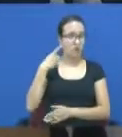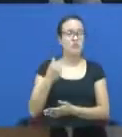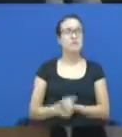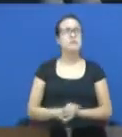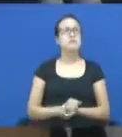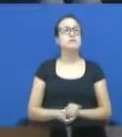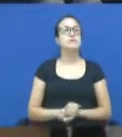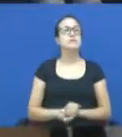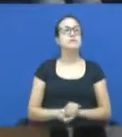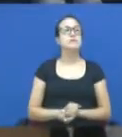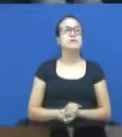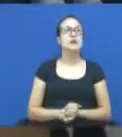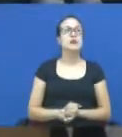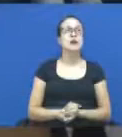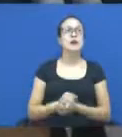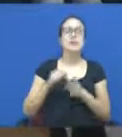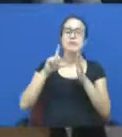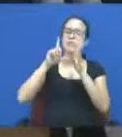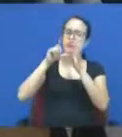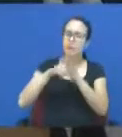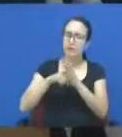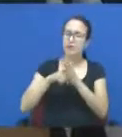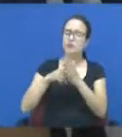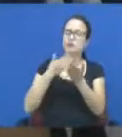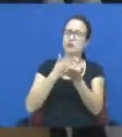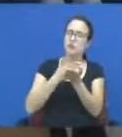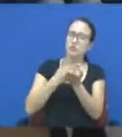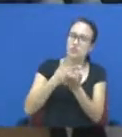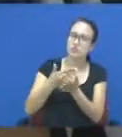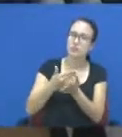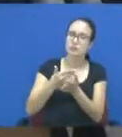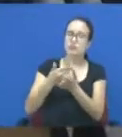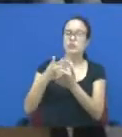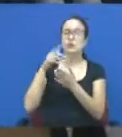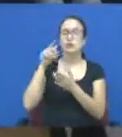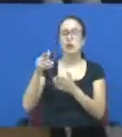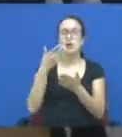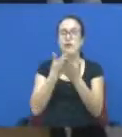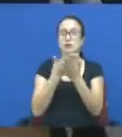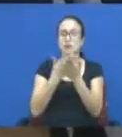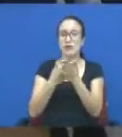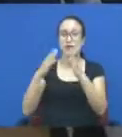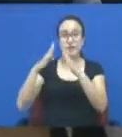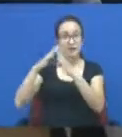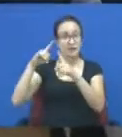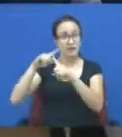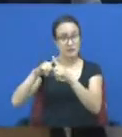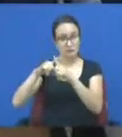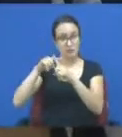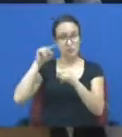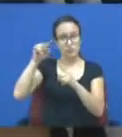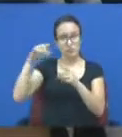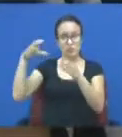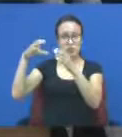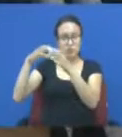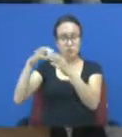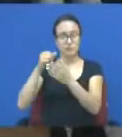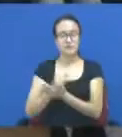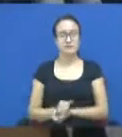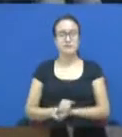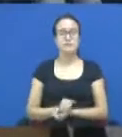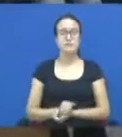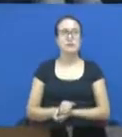e entrou no mosteiro agostiniano de Erfurt. A sua ordenação foi em